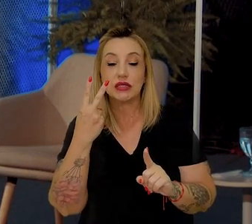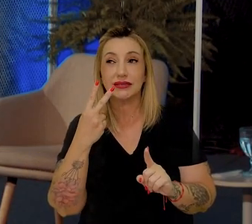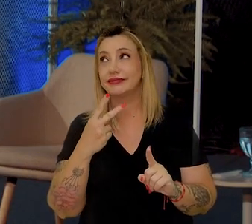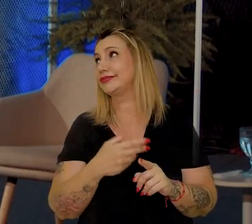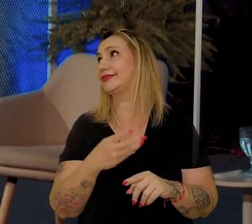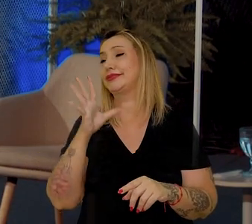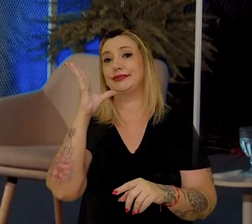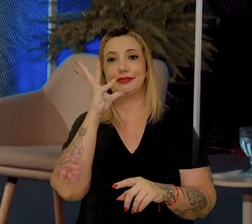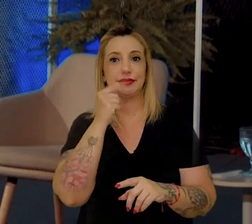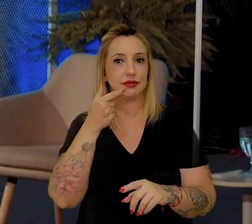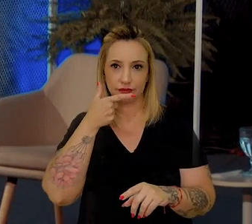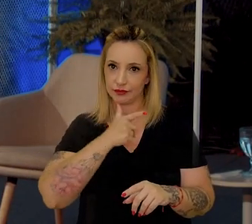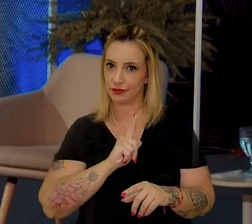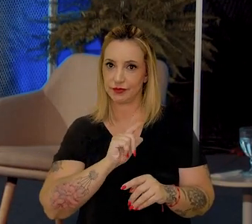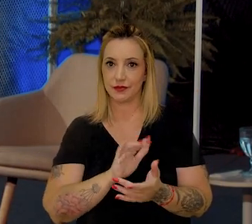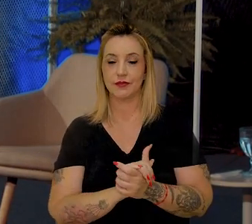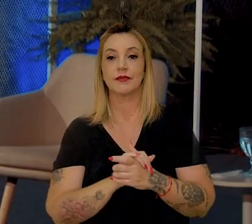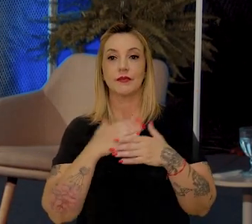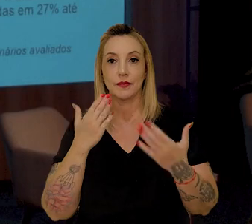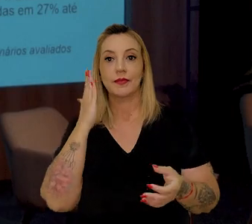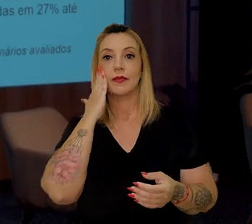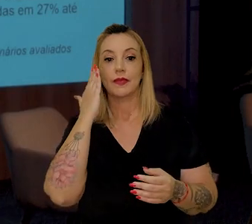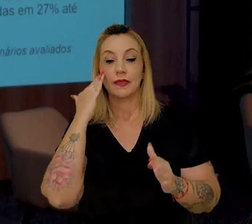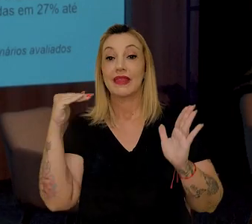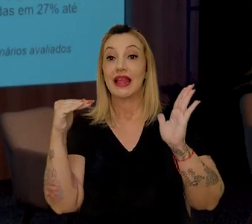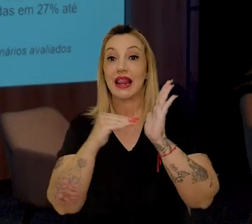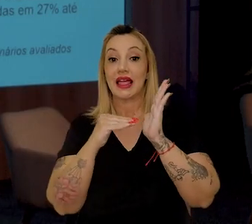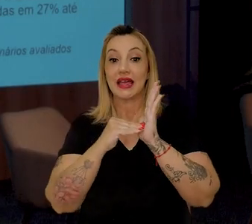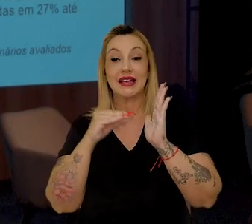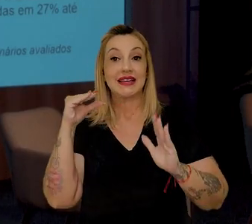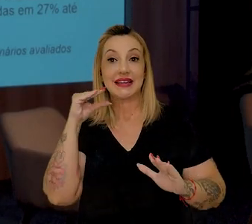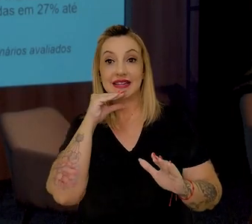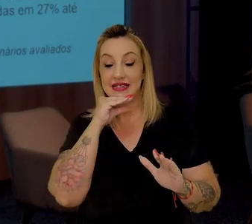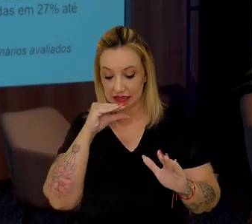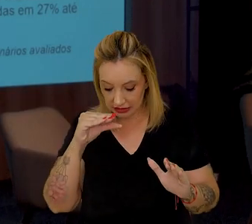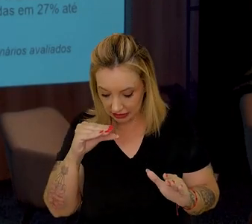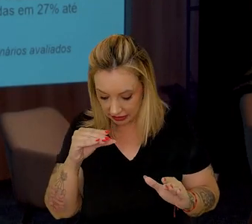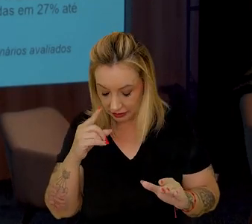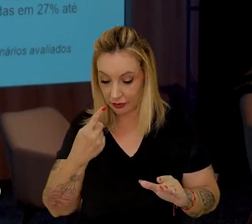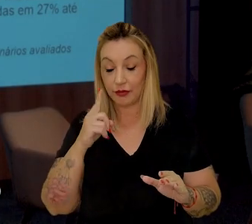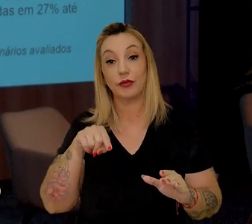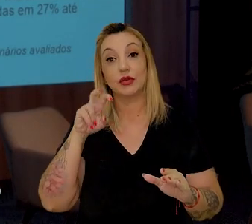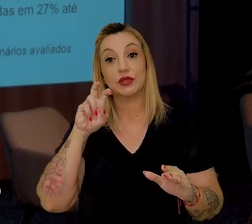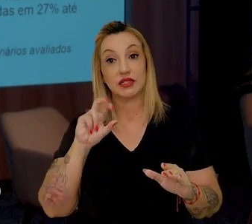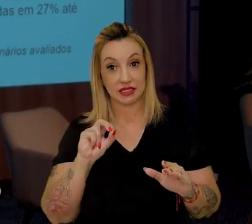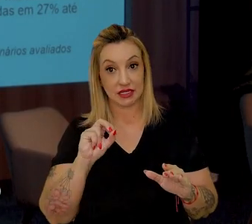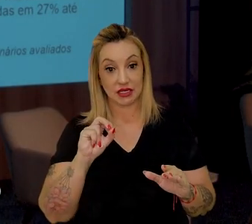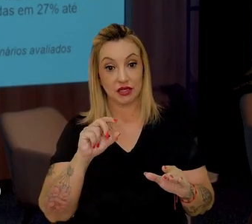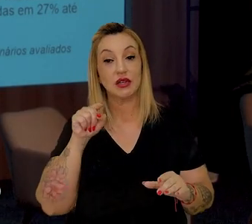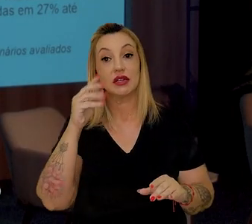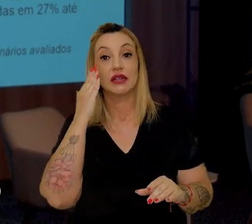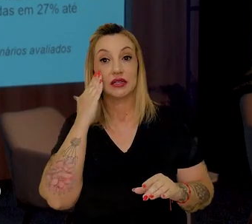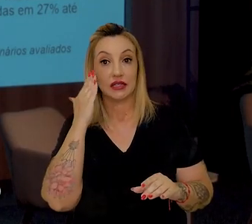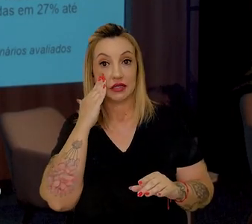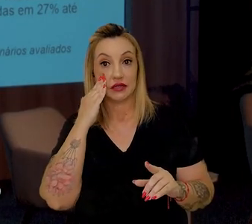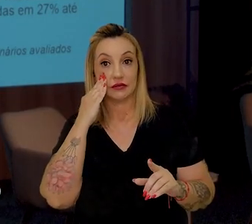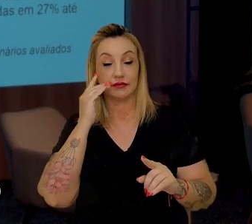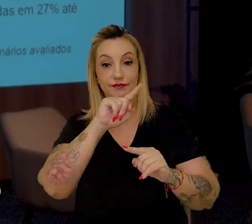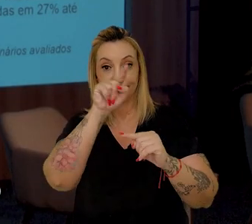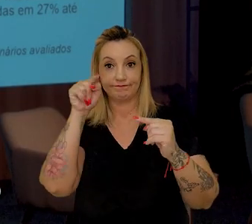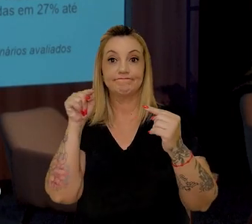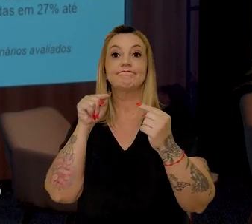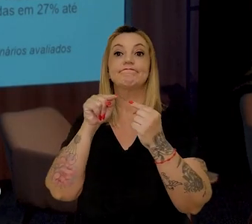disso tá então a gente sabe que para limitar o aquecimento a a a 1.5 isso aqui vocês sabem atingir um valor